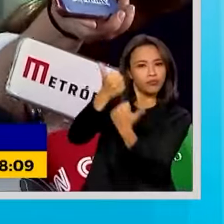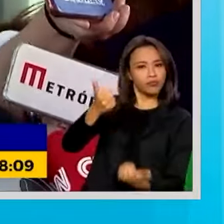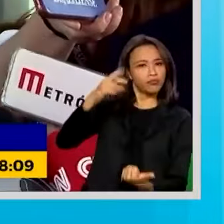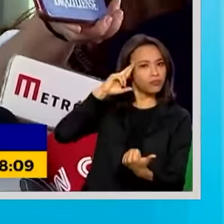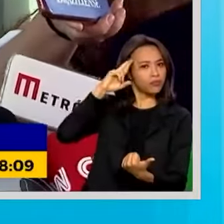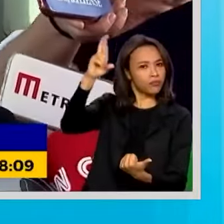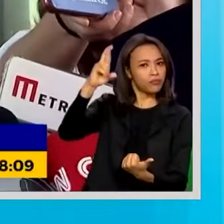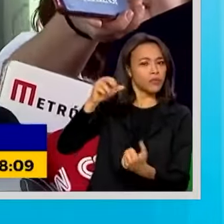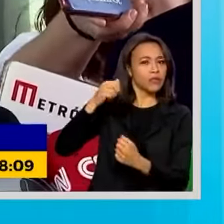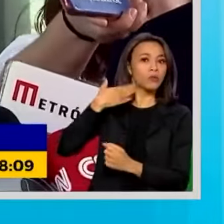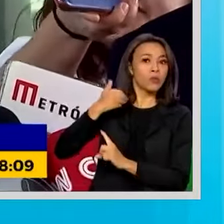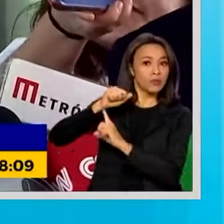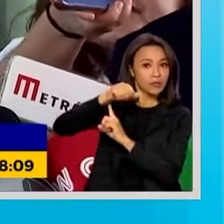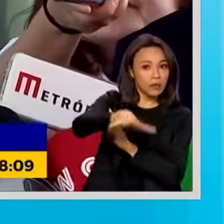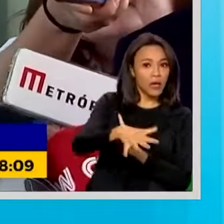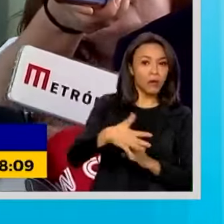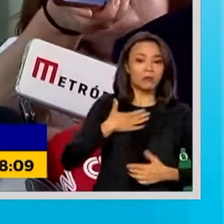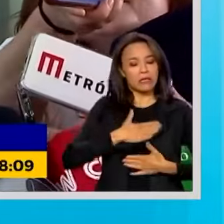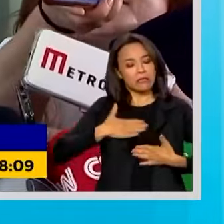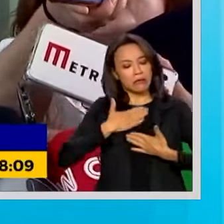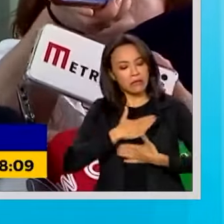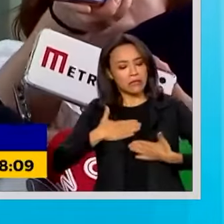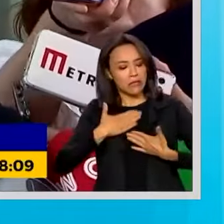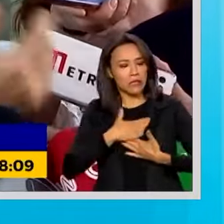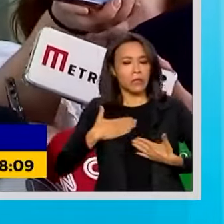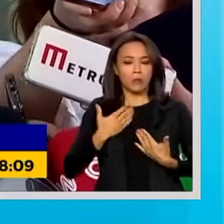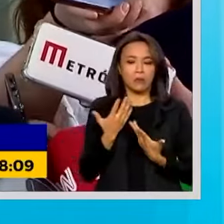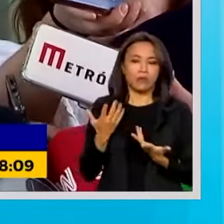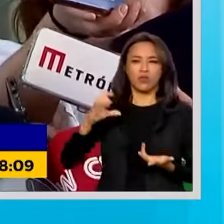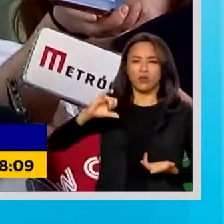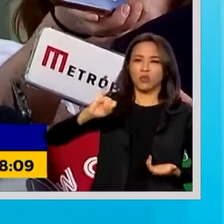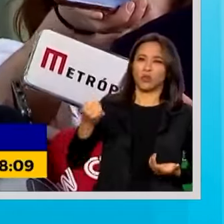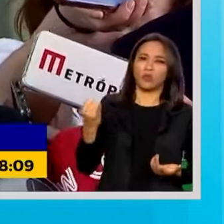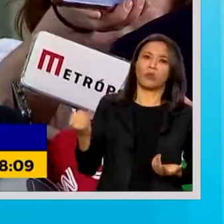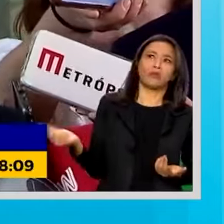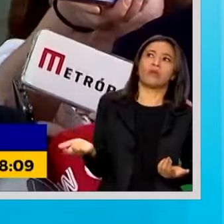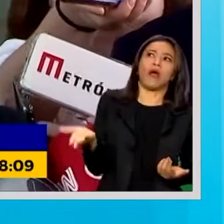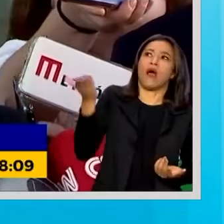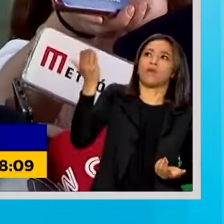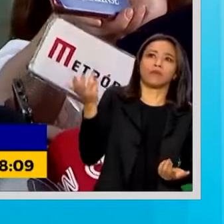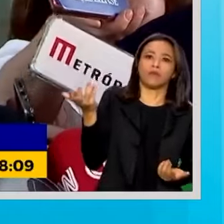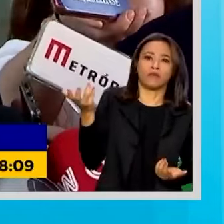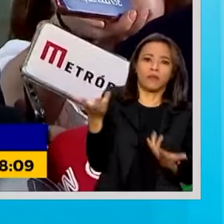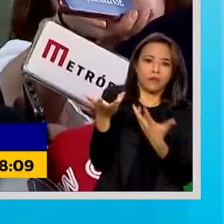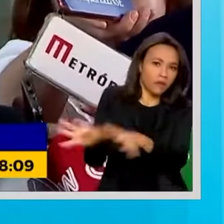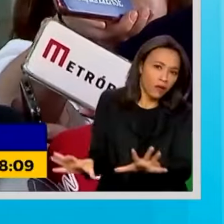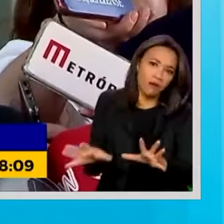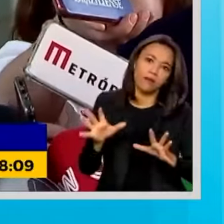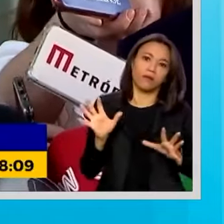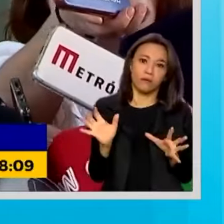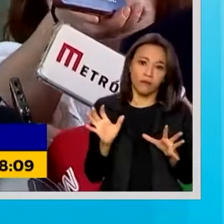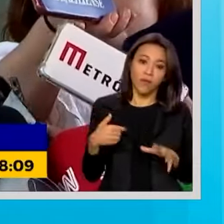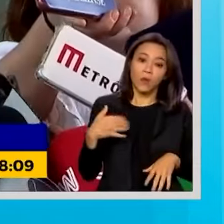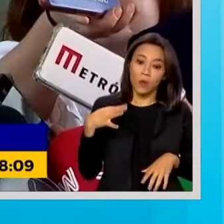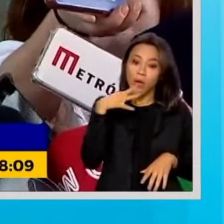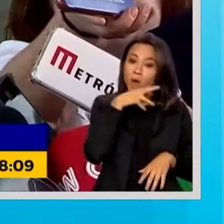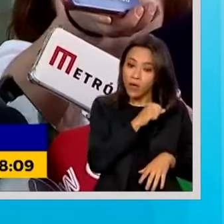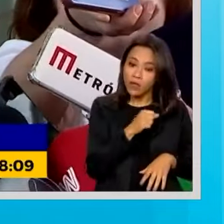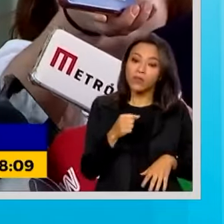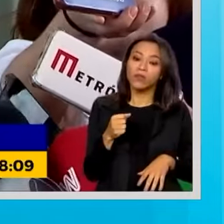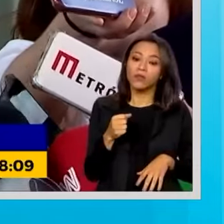gente precisa aumentar a taxa de juros, porque se a economia aquecer mais ainda, a gente vai ter mais inflação, provavelmente. Então,